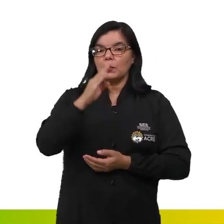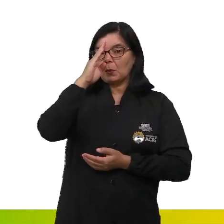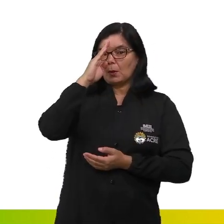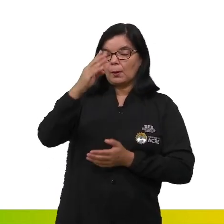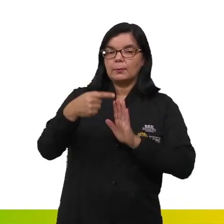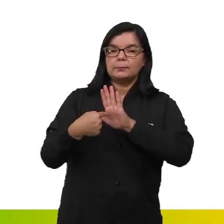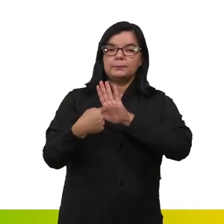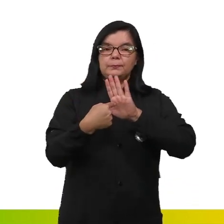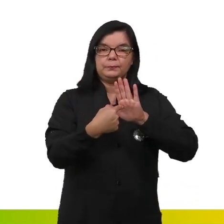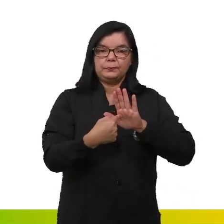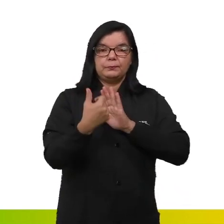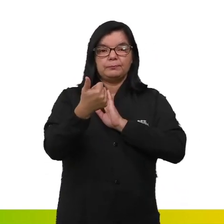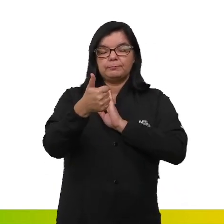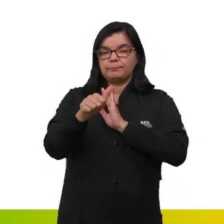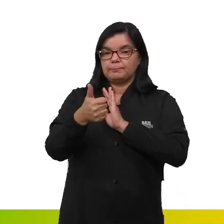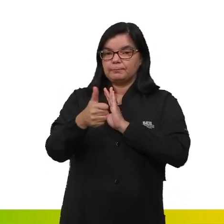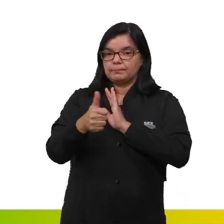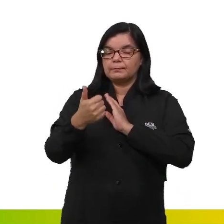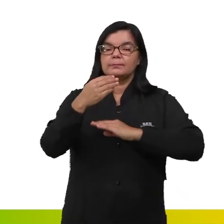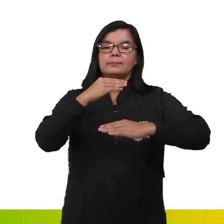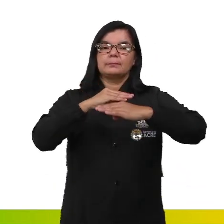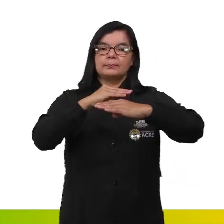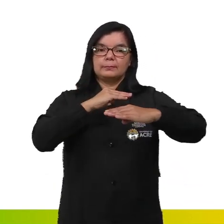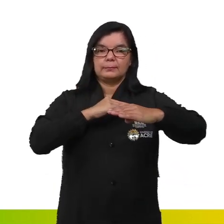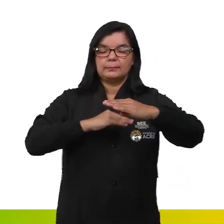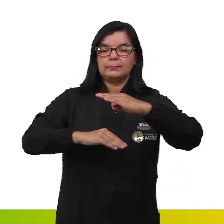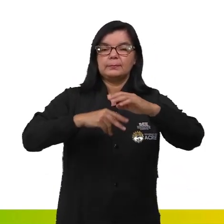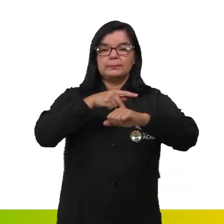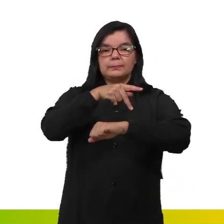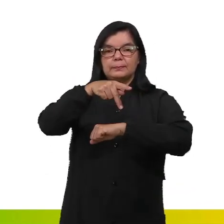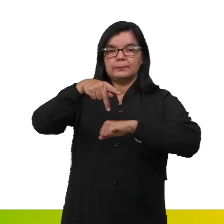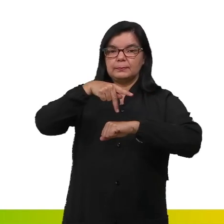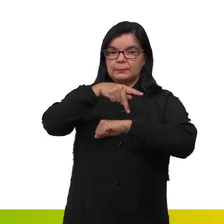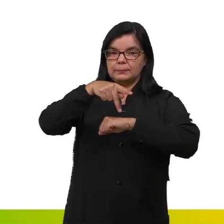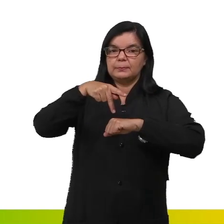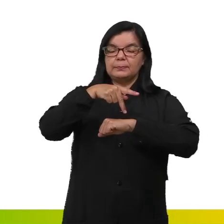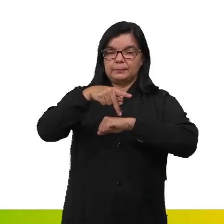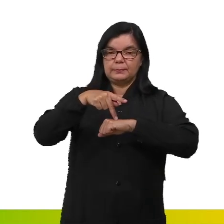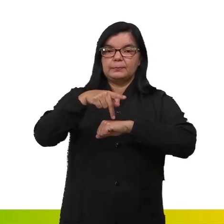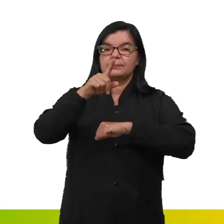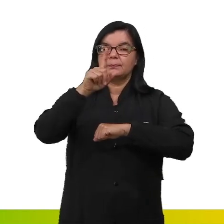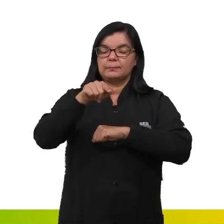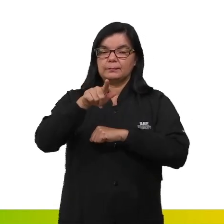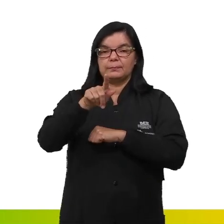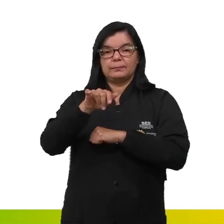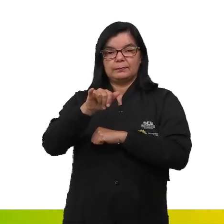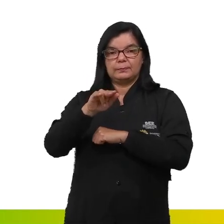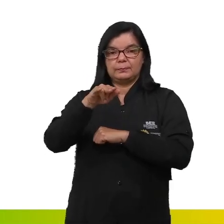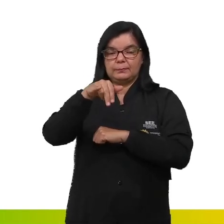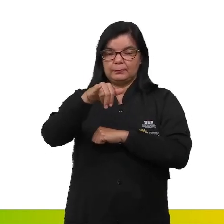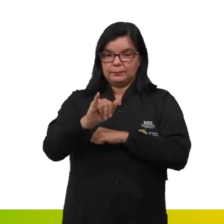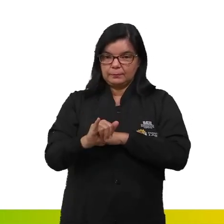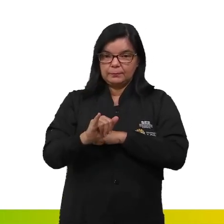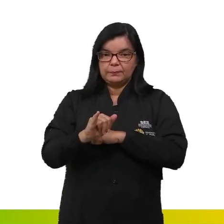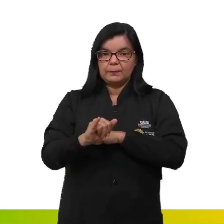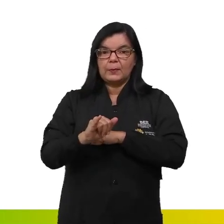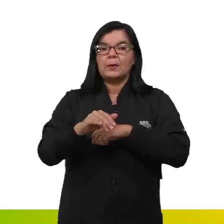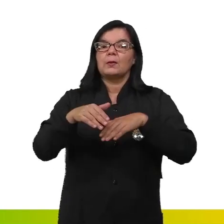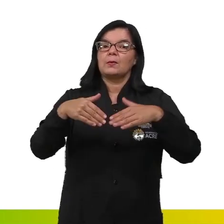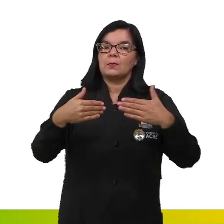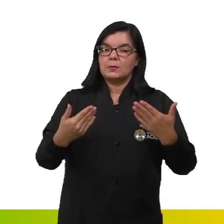um dos principais indicadores para avaliar a desigualdade nos países é o coeficiente de